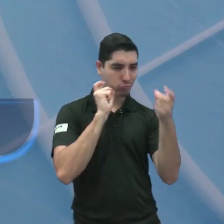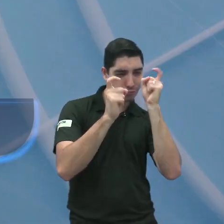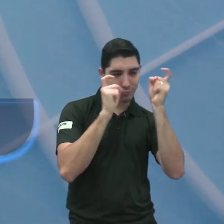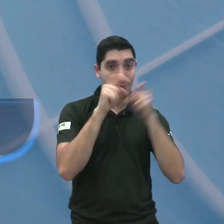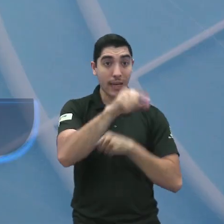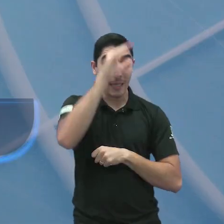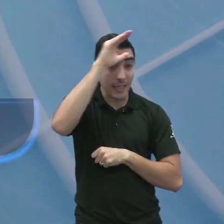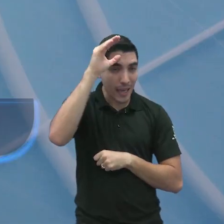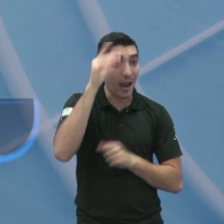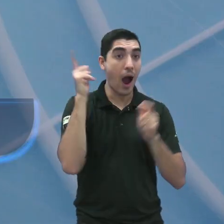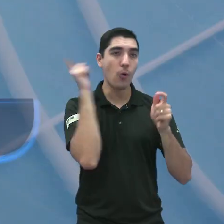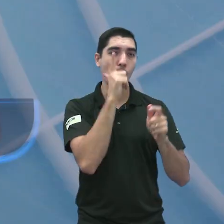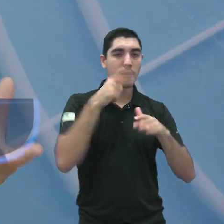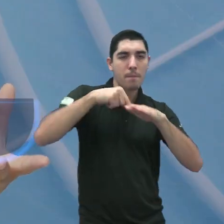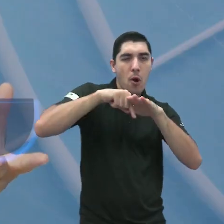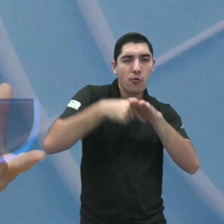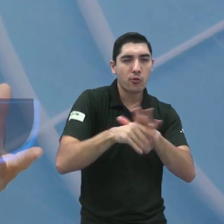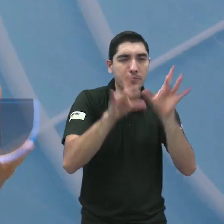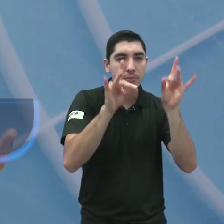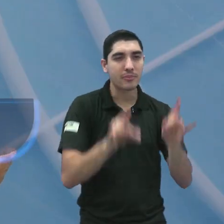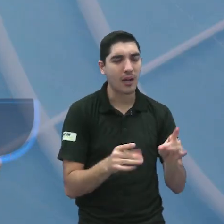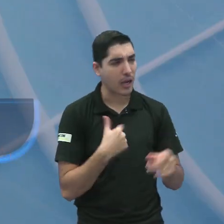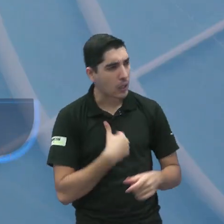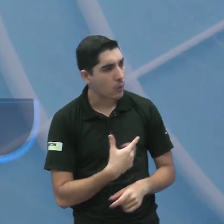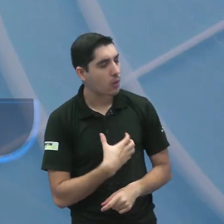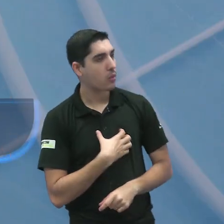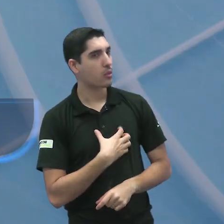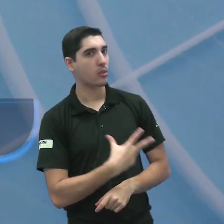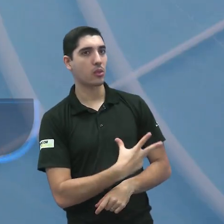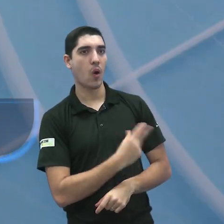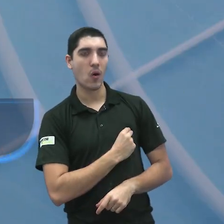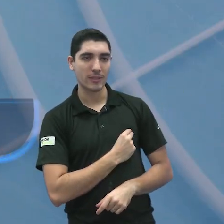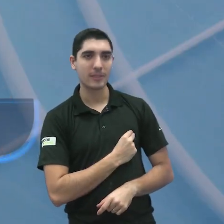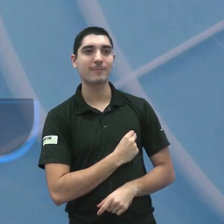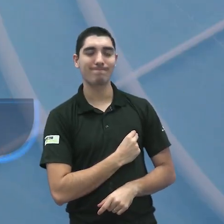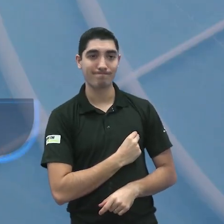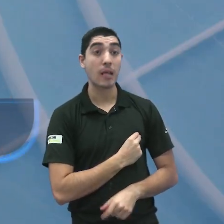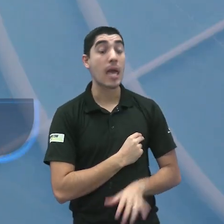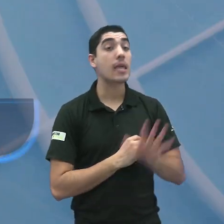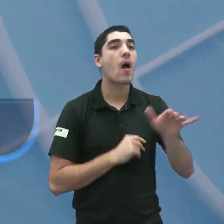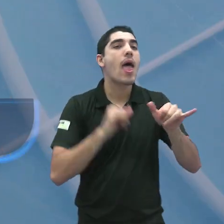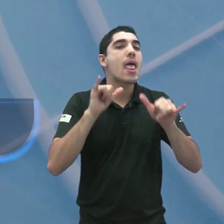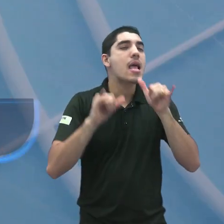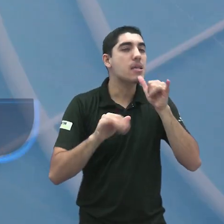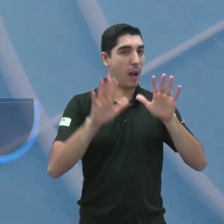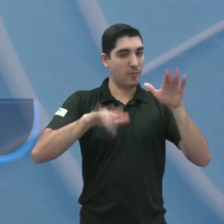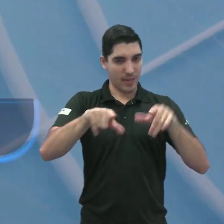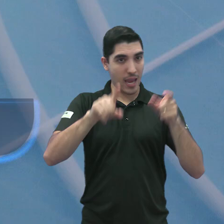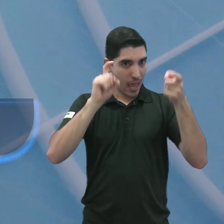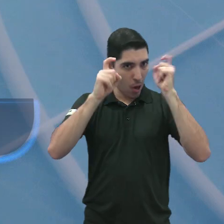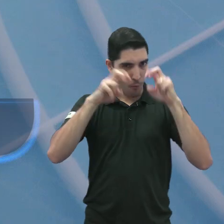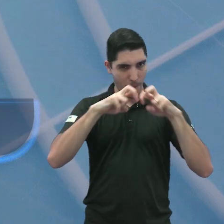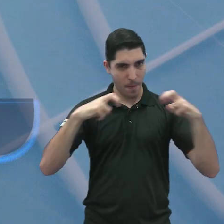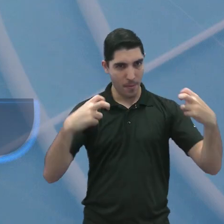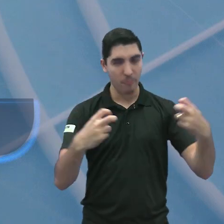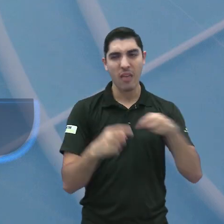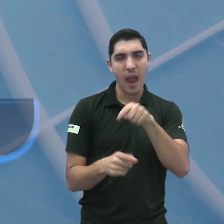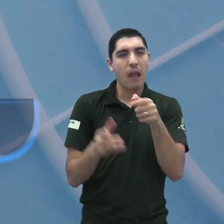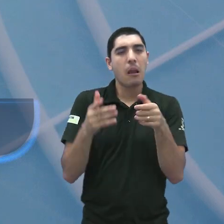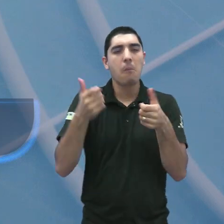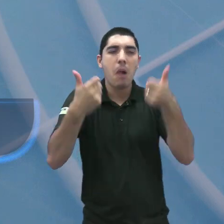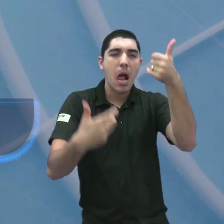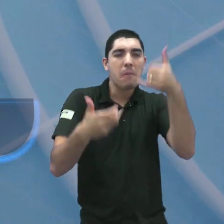gente percebe, eu ignoro e eu aprofundo a conversa. Em algum momento eles percebem que eu sei do que eu